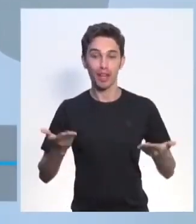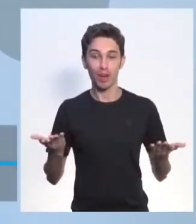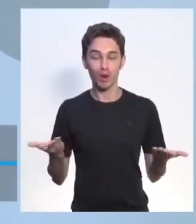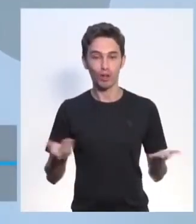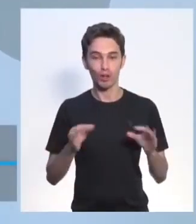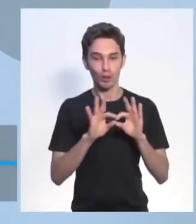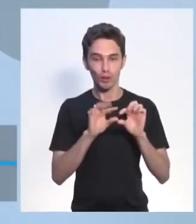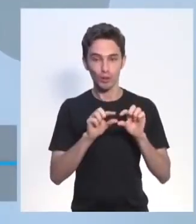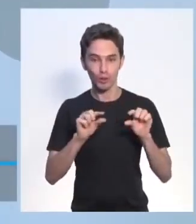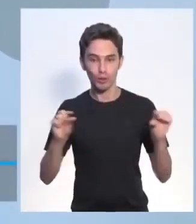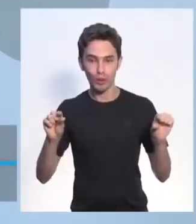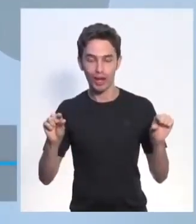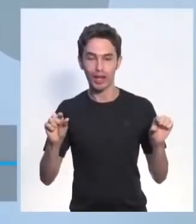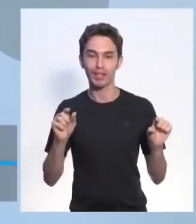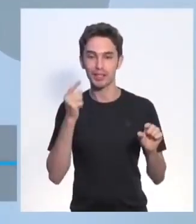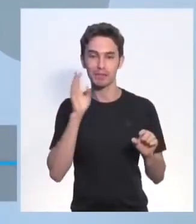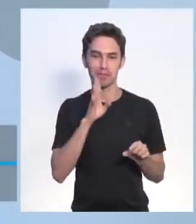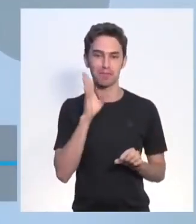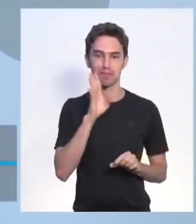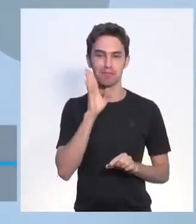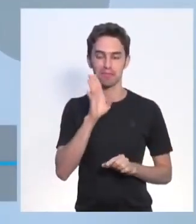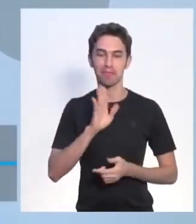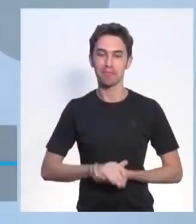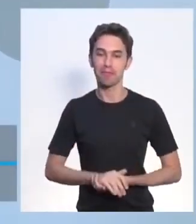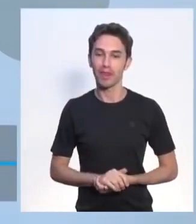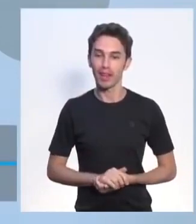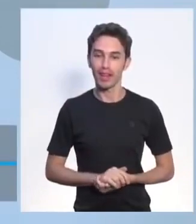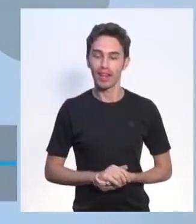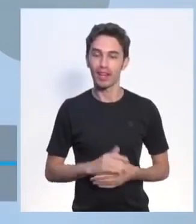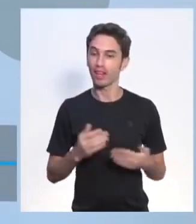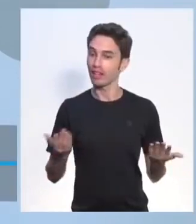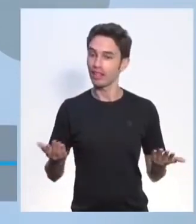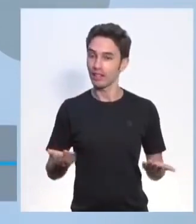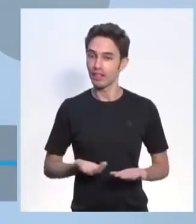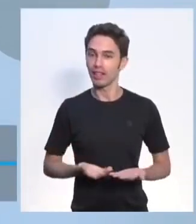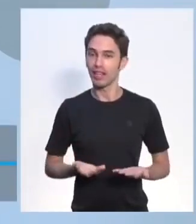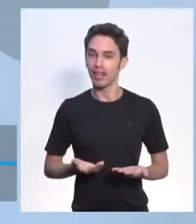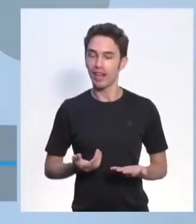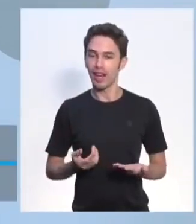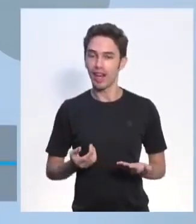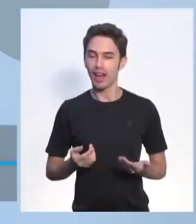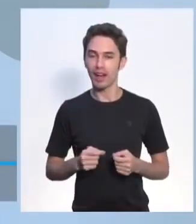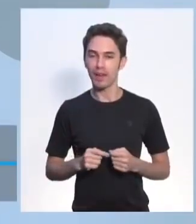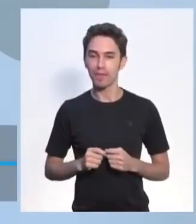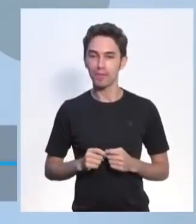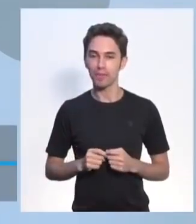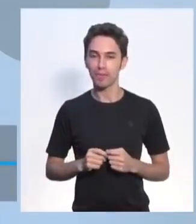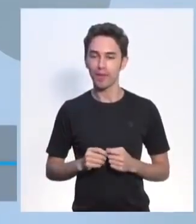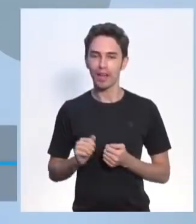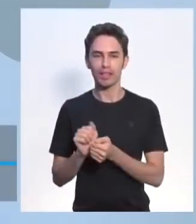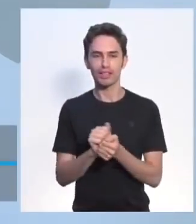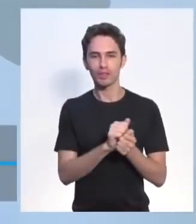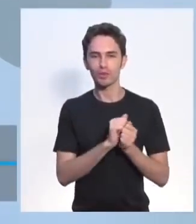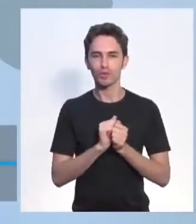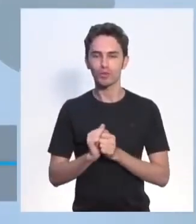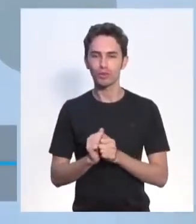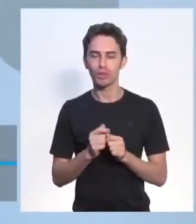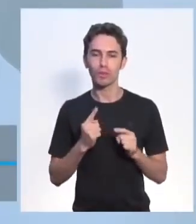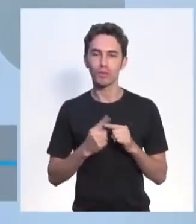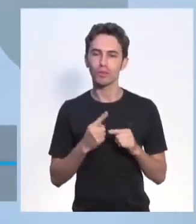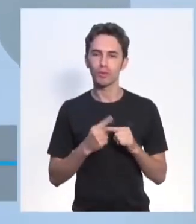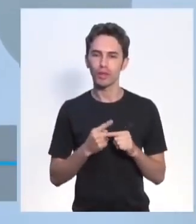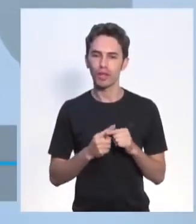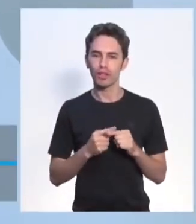frase bem legal e que ela é bem assim unida, porque ela nos traz aí uma ideia